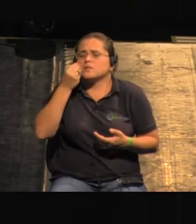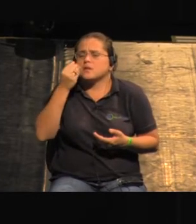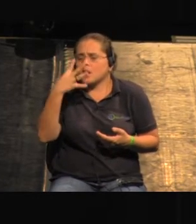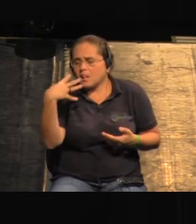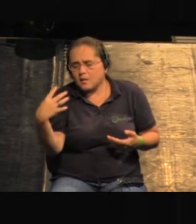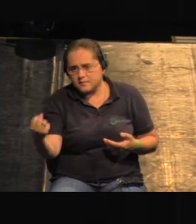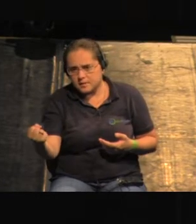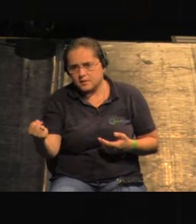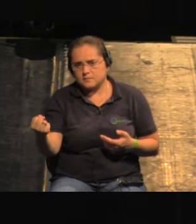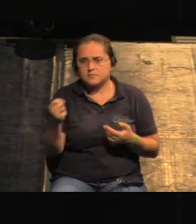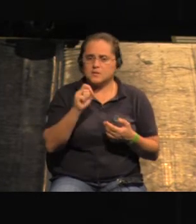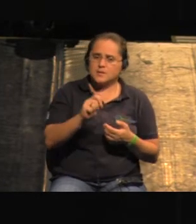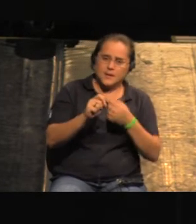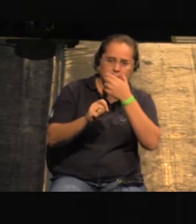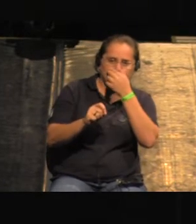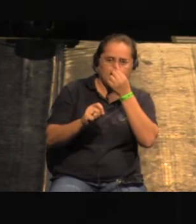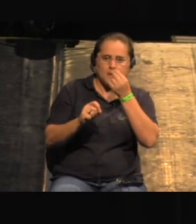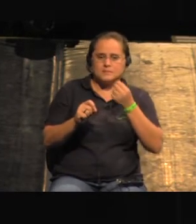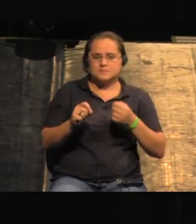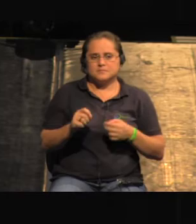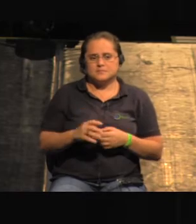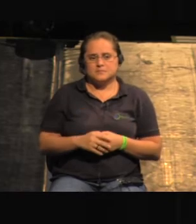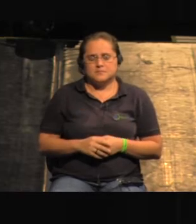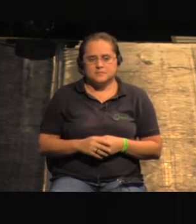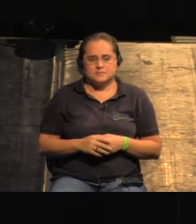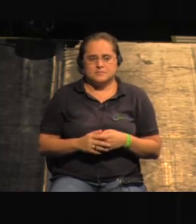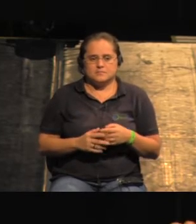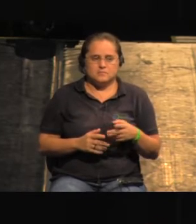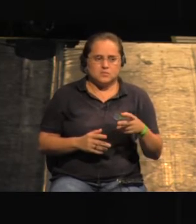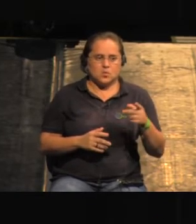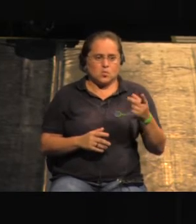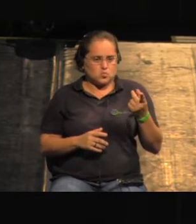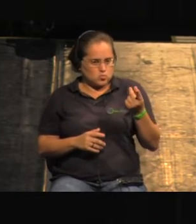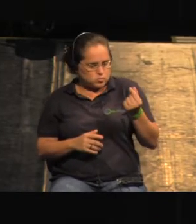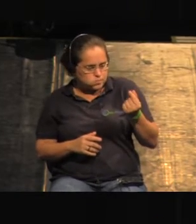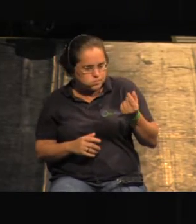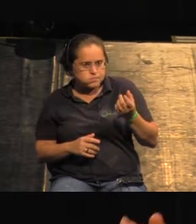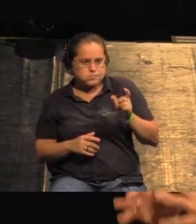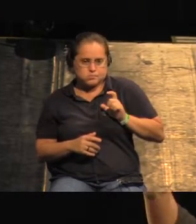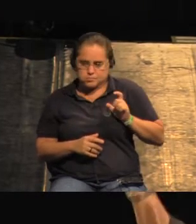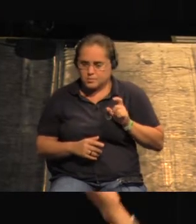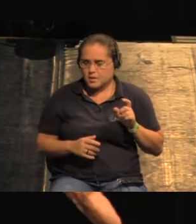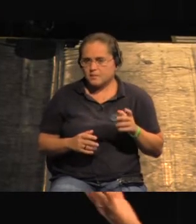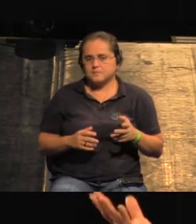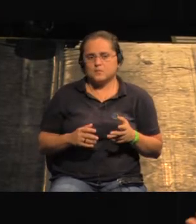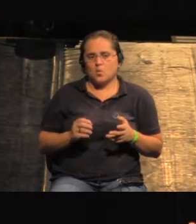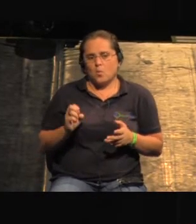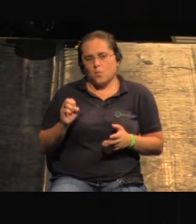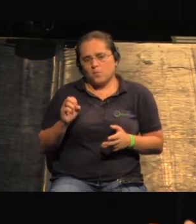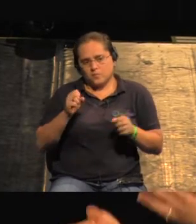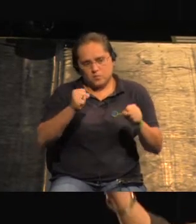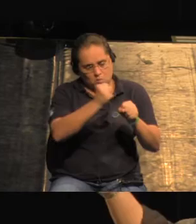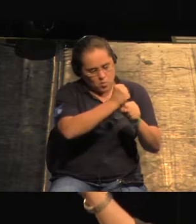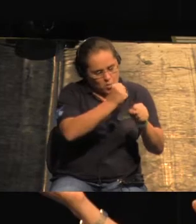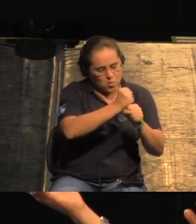nós estamos tentando atrair? Estamos tentando atrair os hipsters, aqueles mais ricos, no caso